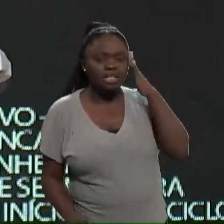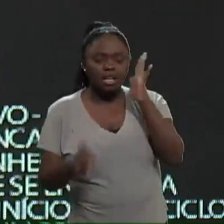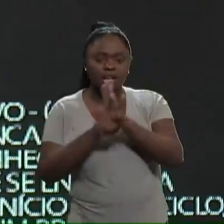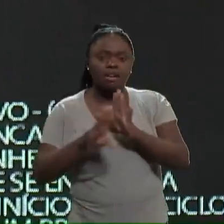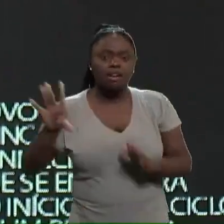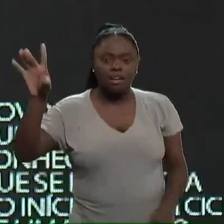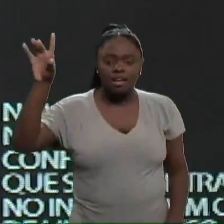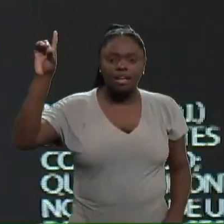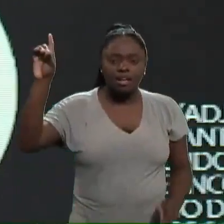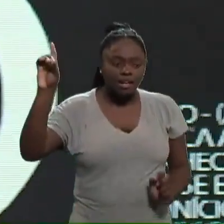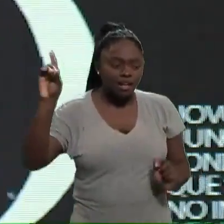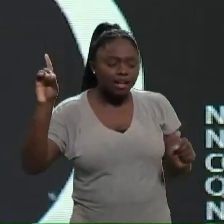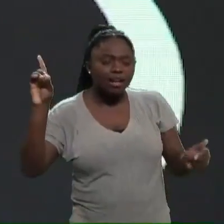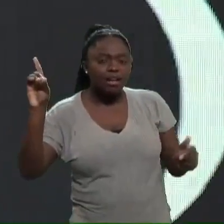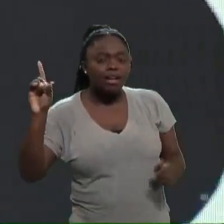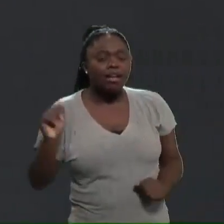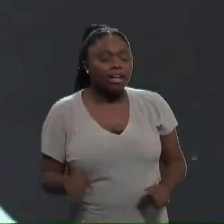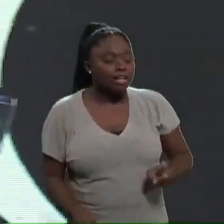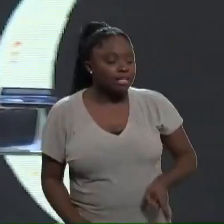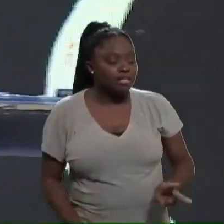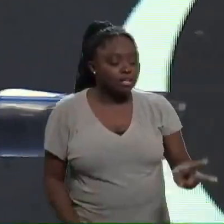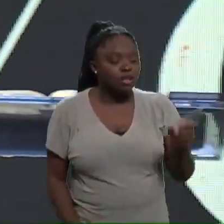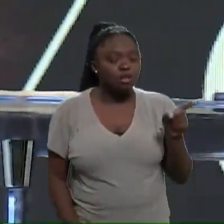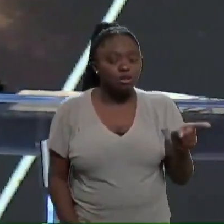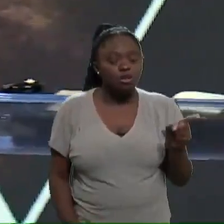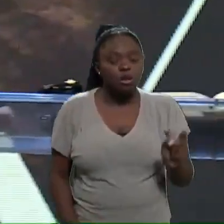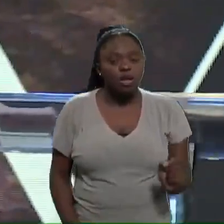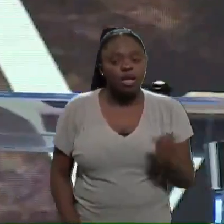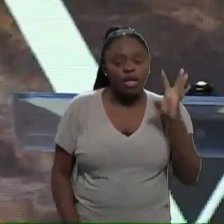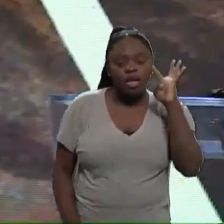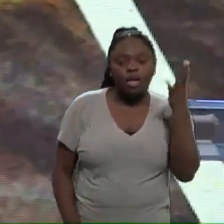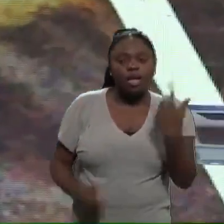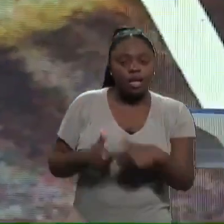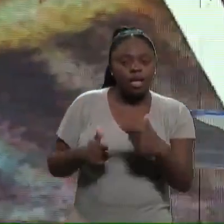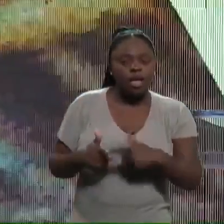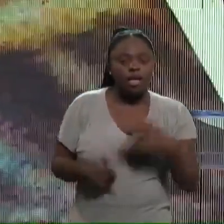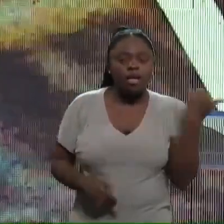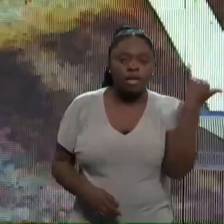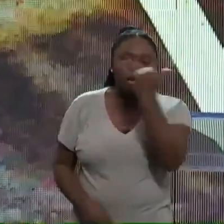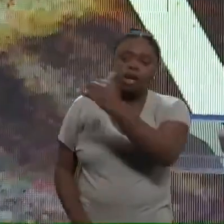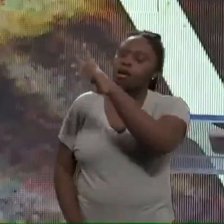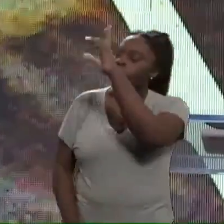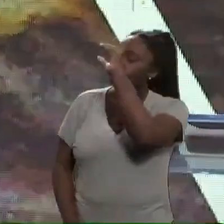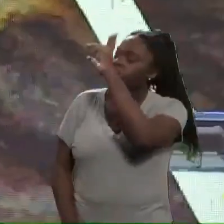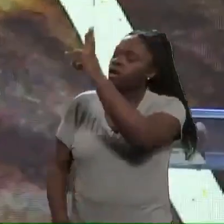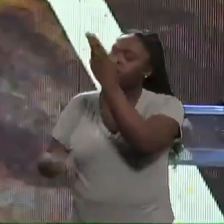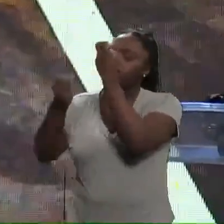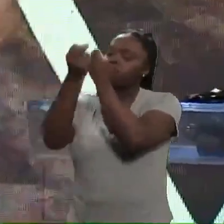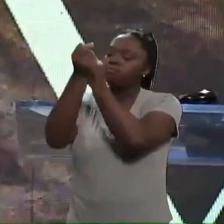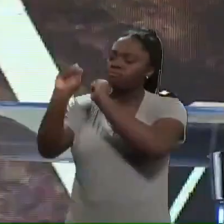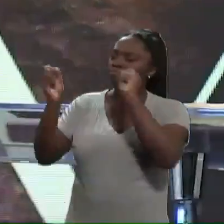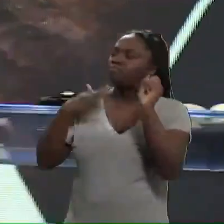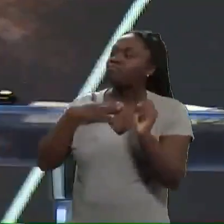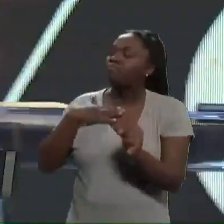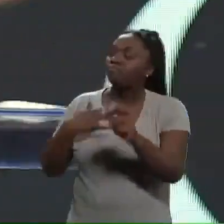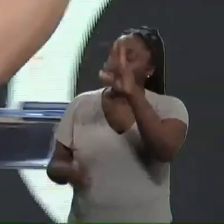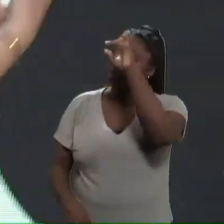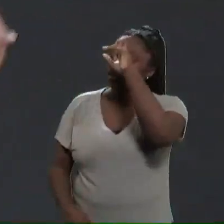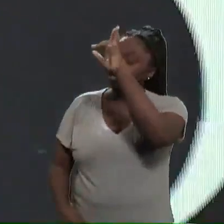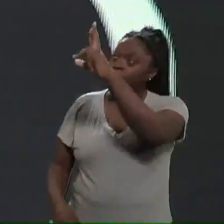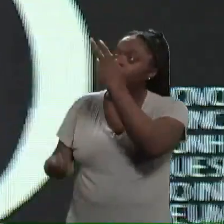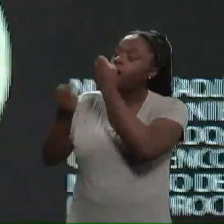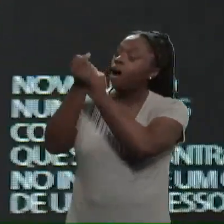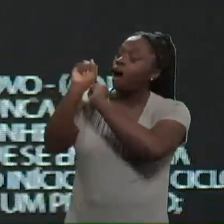Deus. Todas as vezes que Davi vai enfrentar uma situação, ele vai dizer: o Senhor me livrou do leão, o Senhor